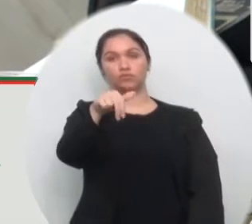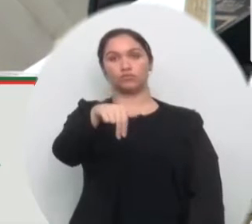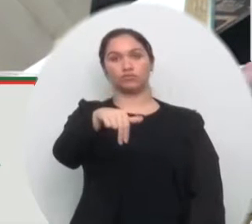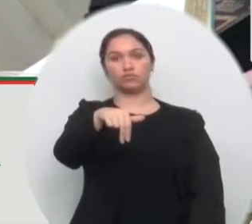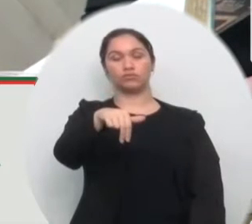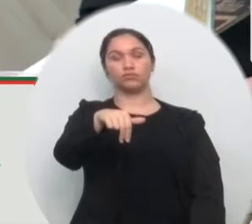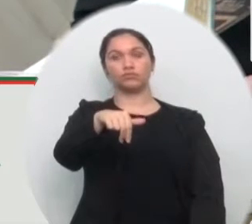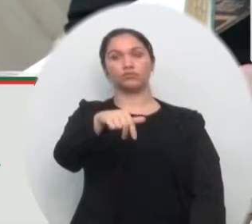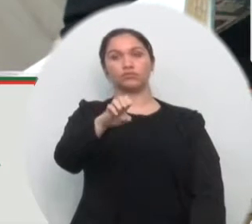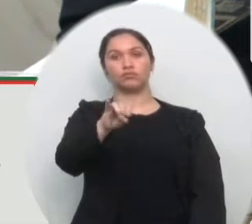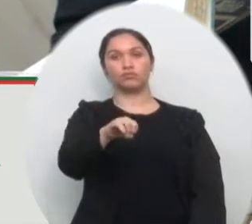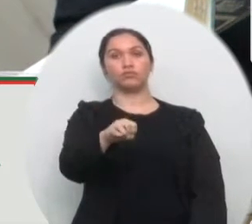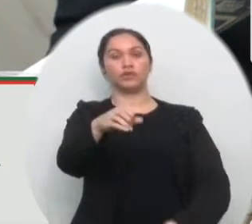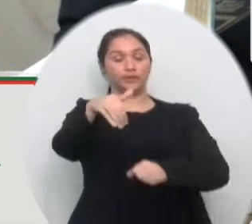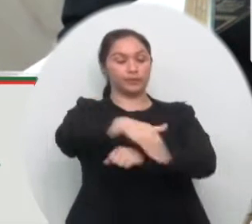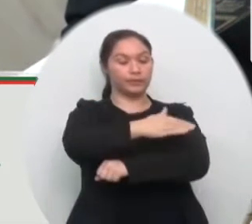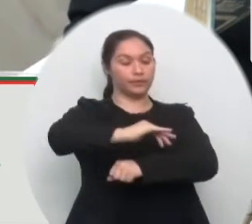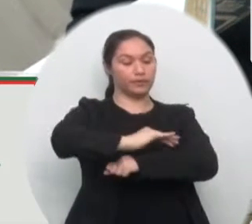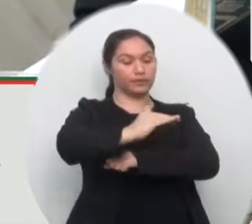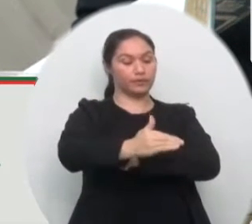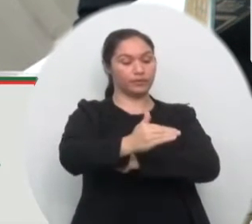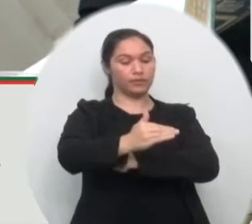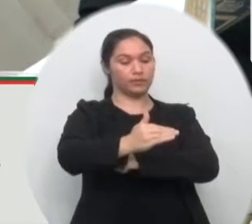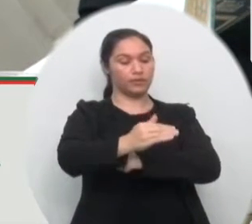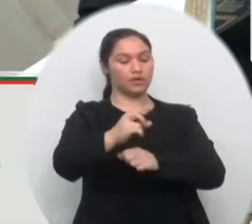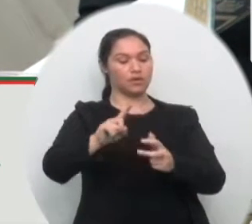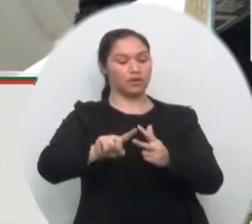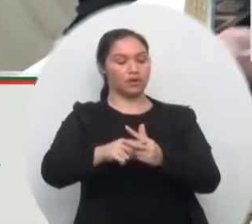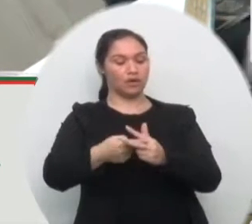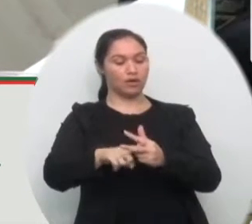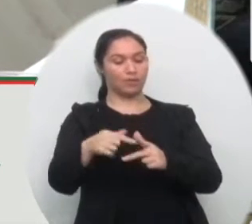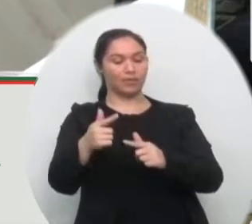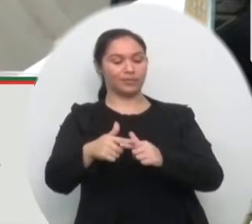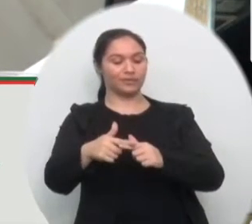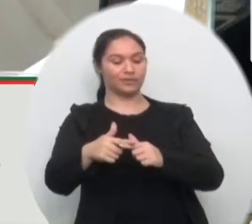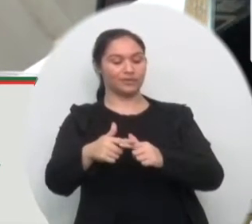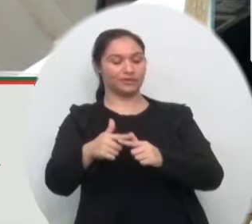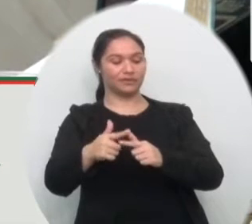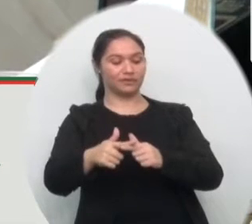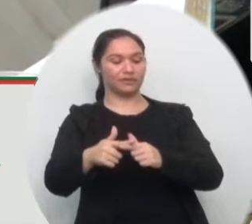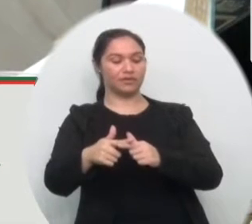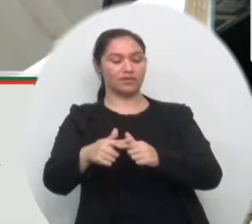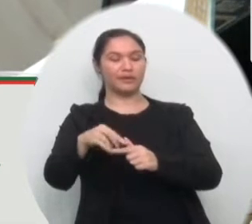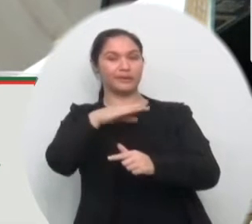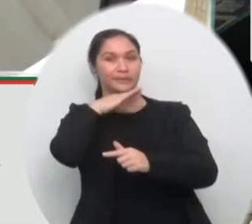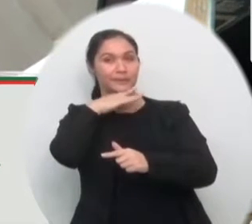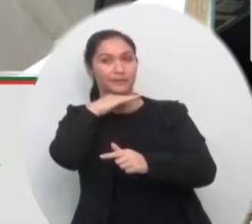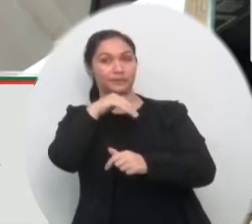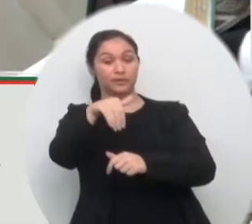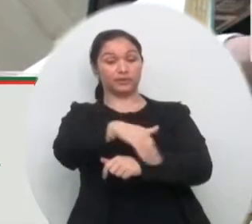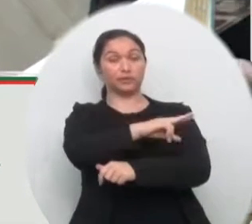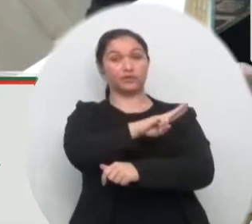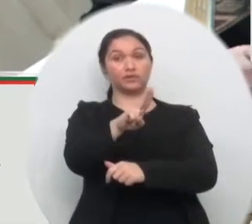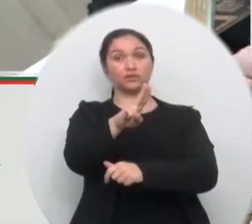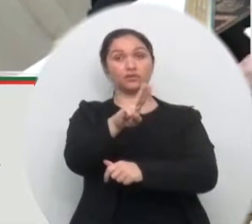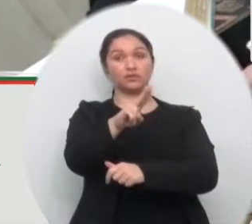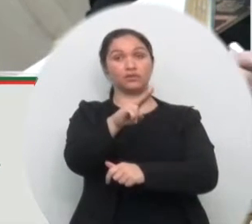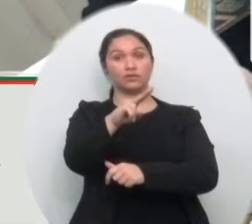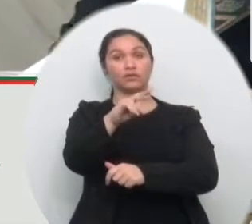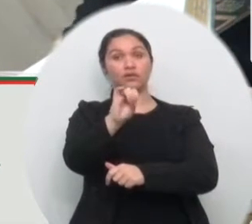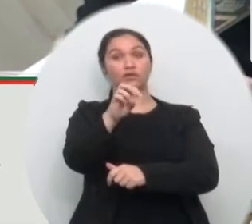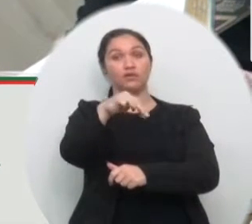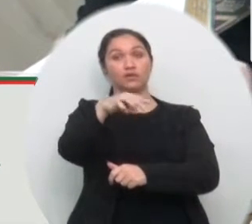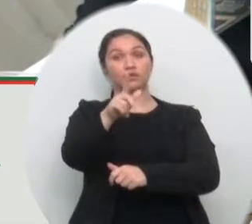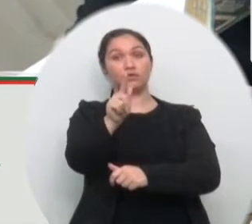assunto reparos à lombada, dado a existência de buraco localizado na rua Imigrante Milioli, próximo a Sonar,